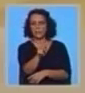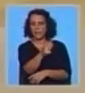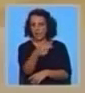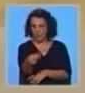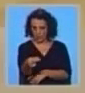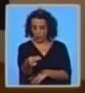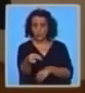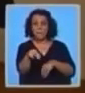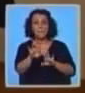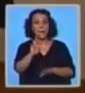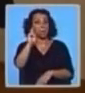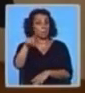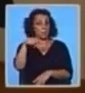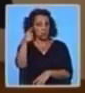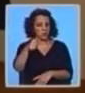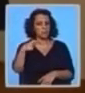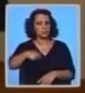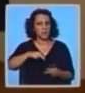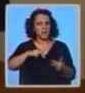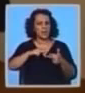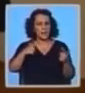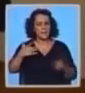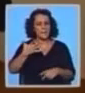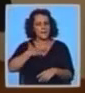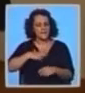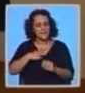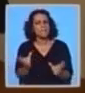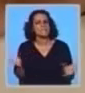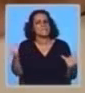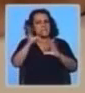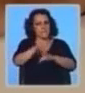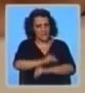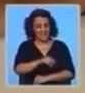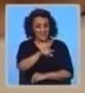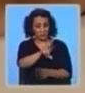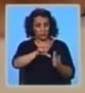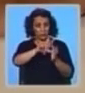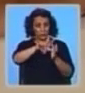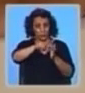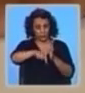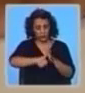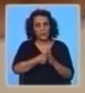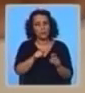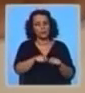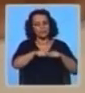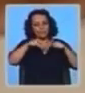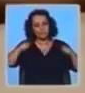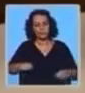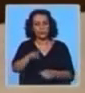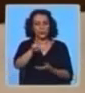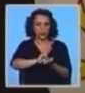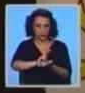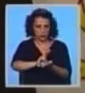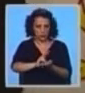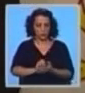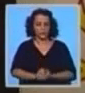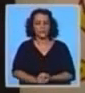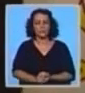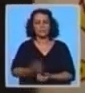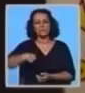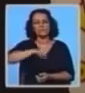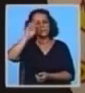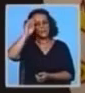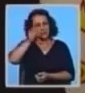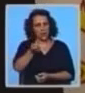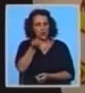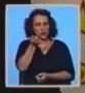euros, mas para o ano o presidente da autarquia quer ir mais além e alargar o projeto ao segundo ciclo do ensino básico. Sabemos que já